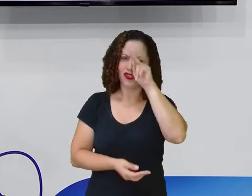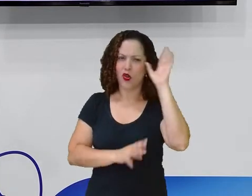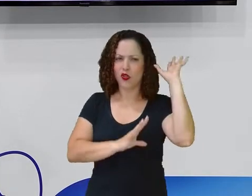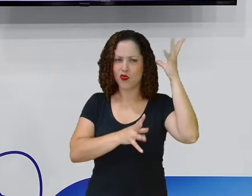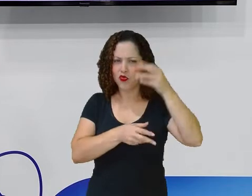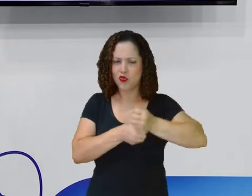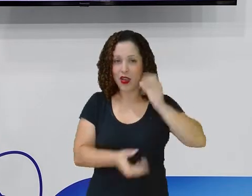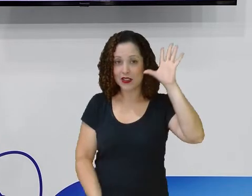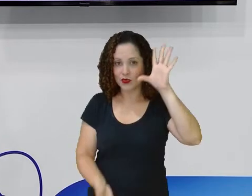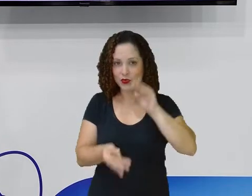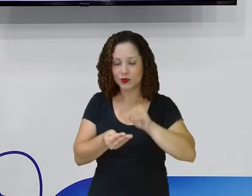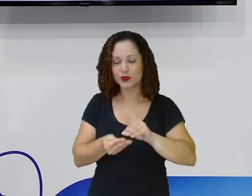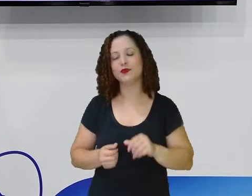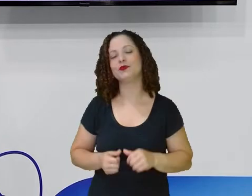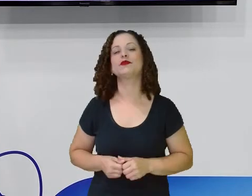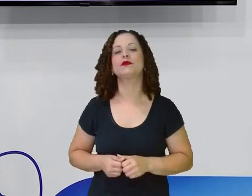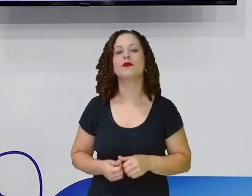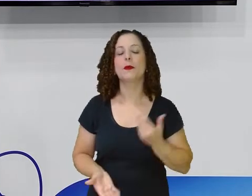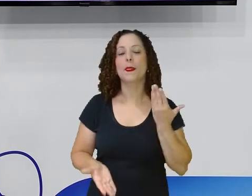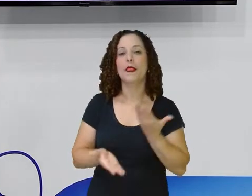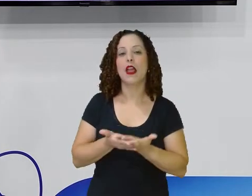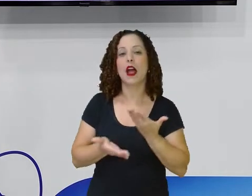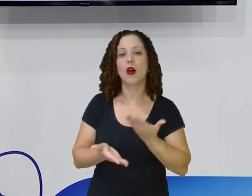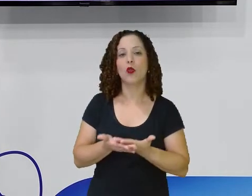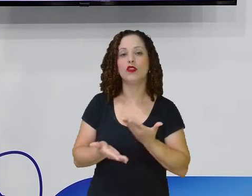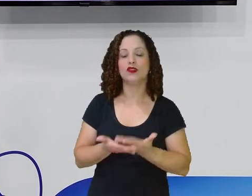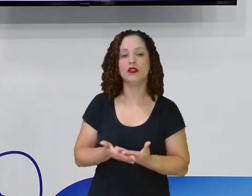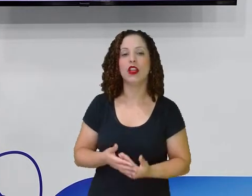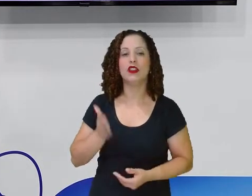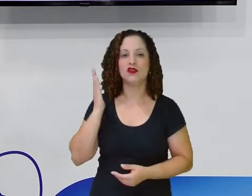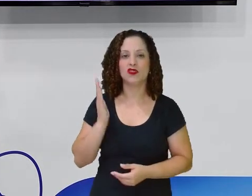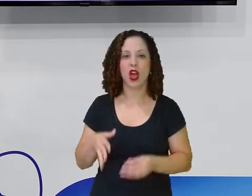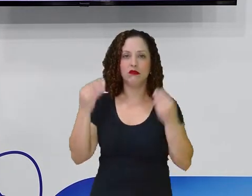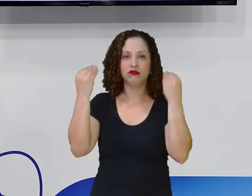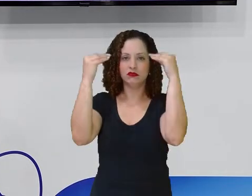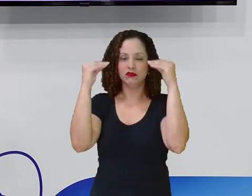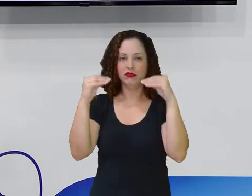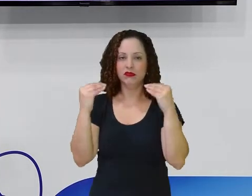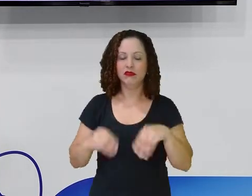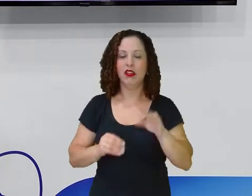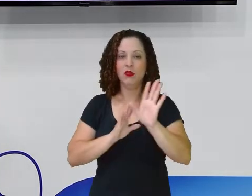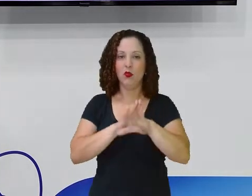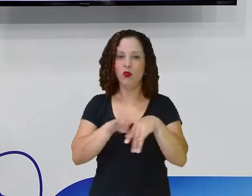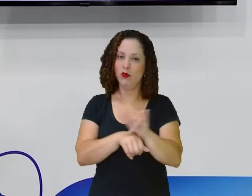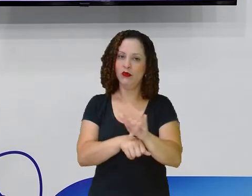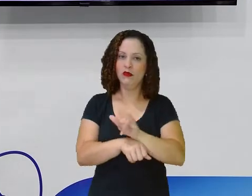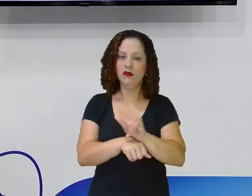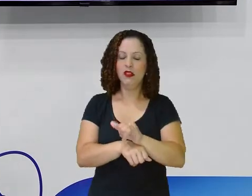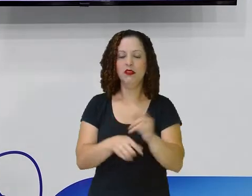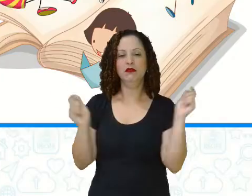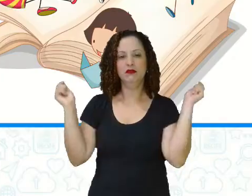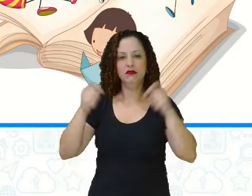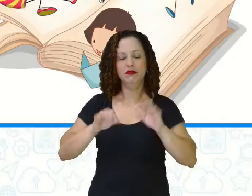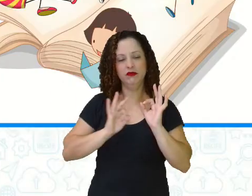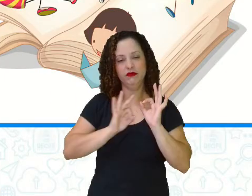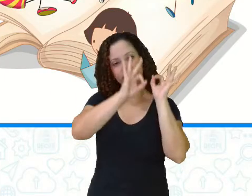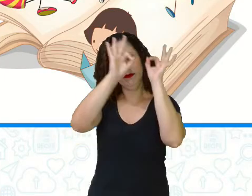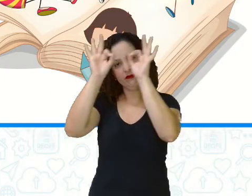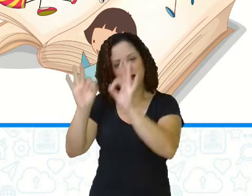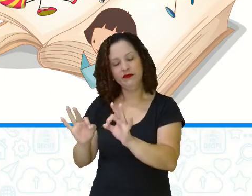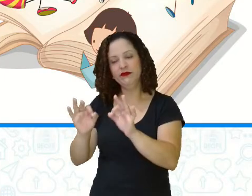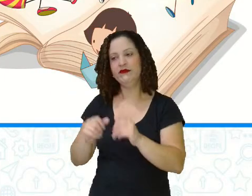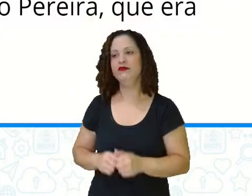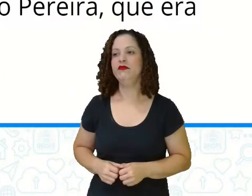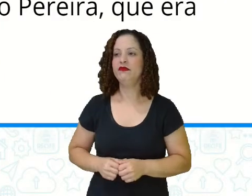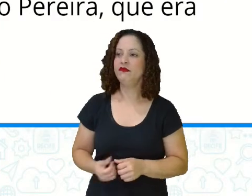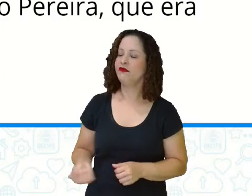E segundo, vocês sabem que as aulas estão disponíveis no YouTube, então, quando quiserem, vocês podem assistir. Então, aqui está falando